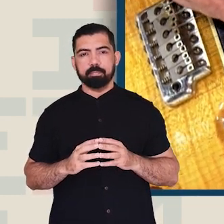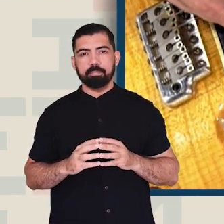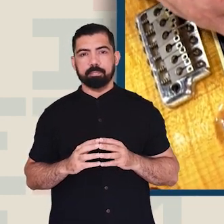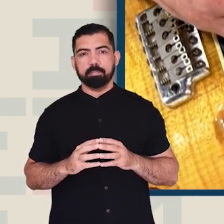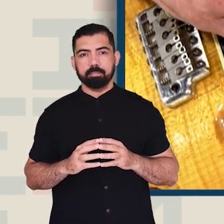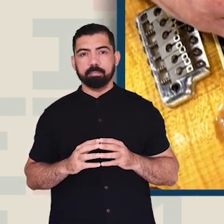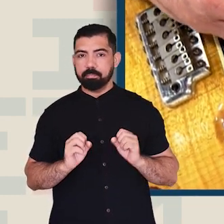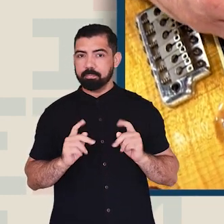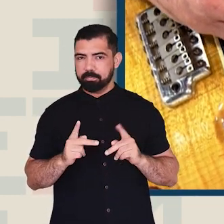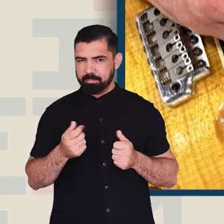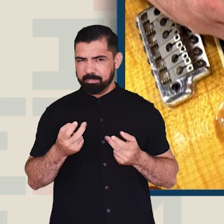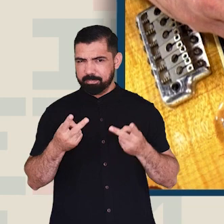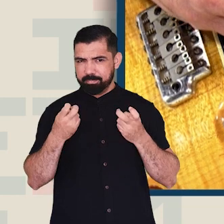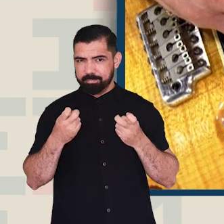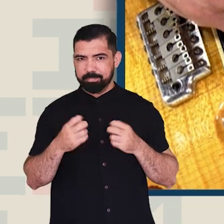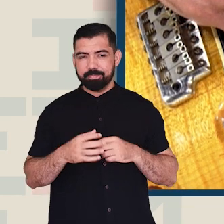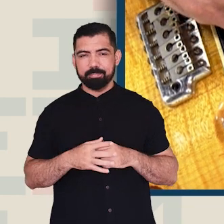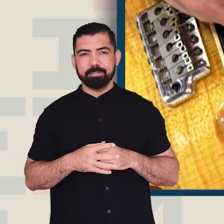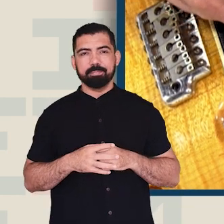Né?